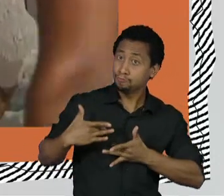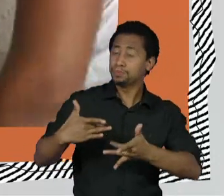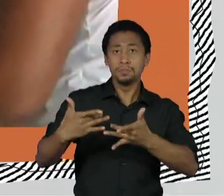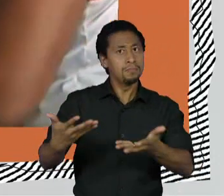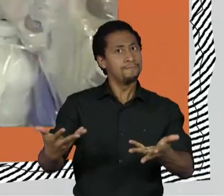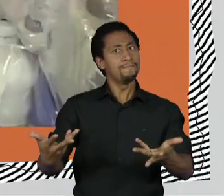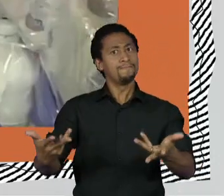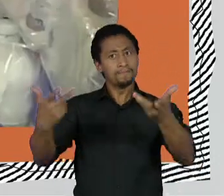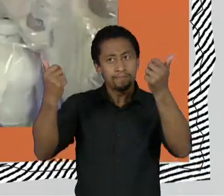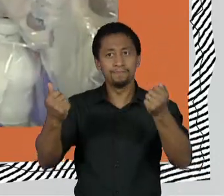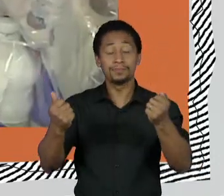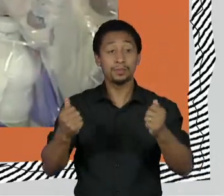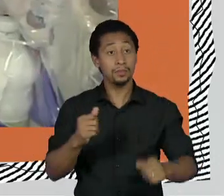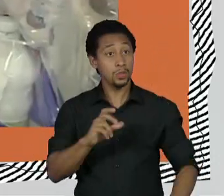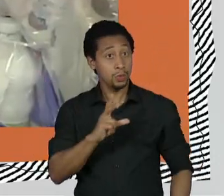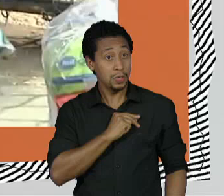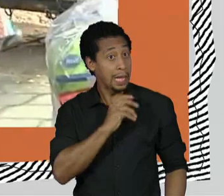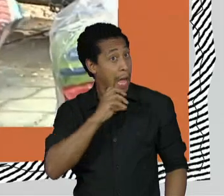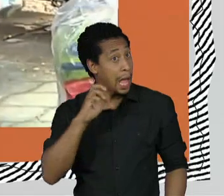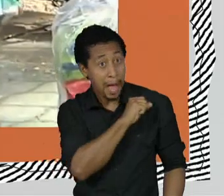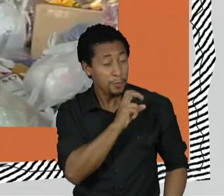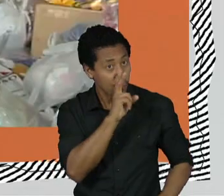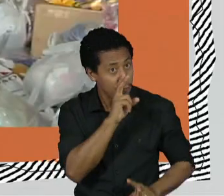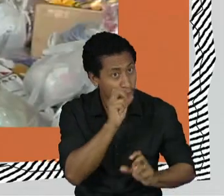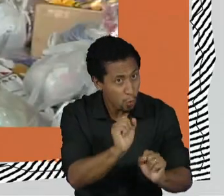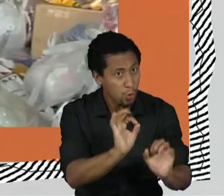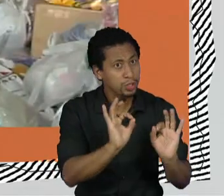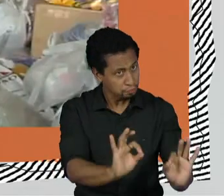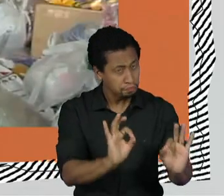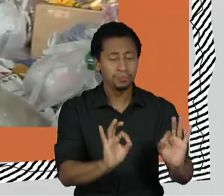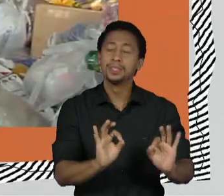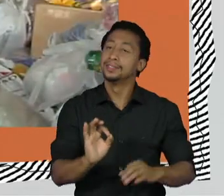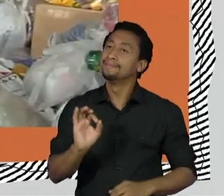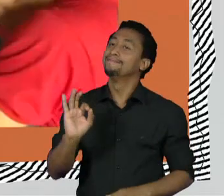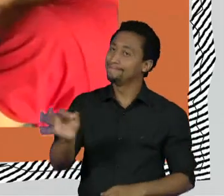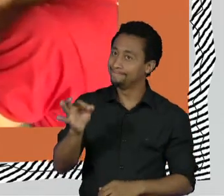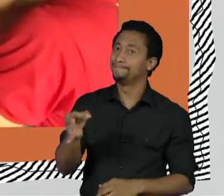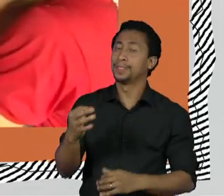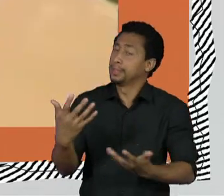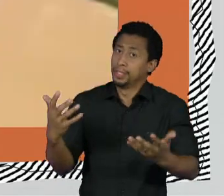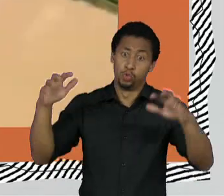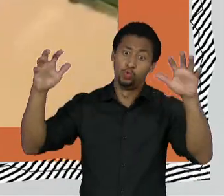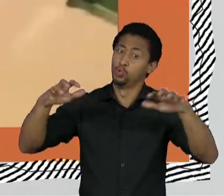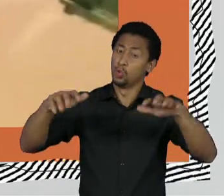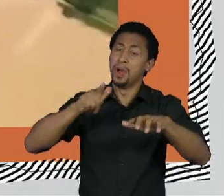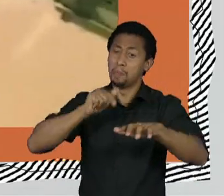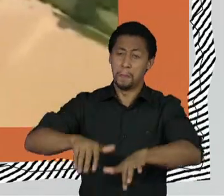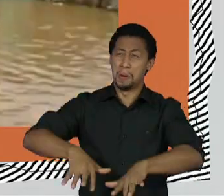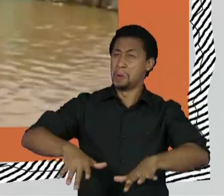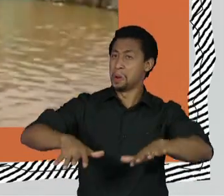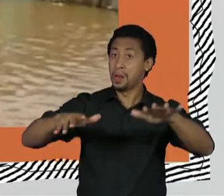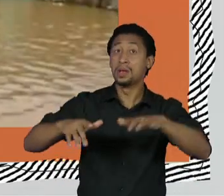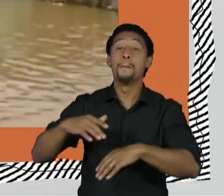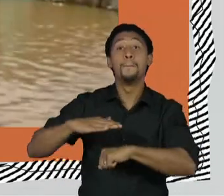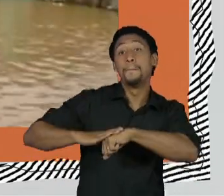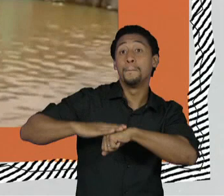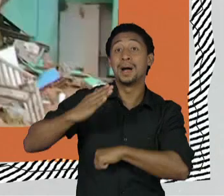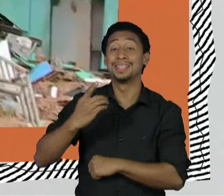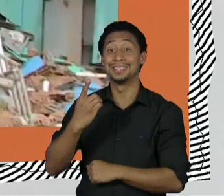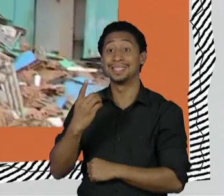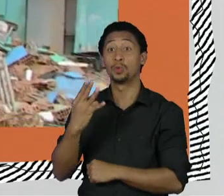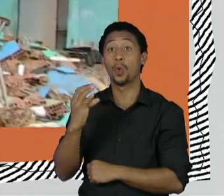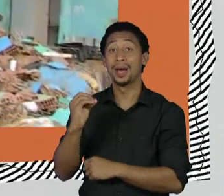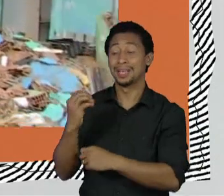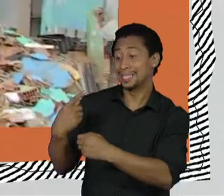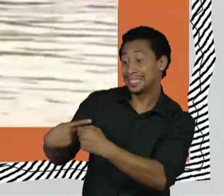Muito rápido e muito forte, né? Exatamente, porque isso, foi um choque muito grande, né? Mais de 140 cidades do sul da Bahia